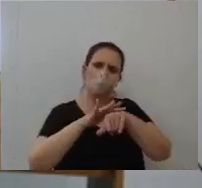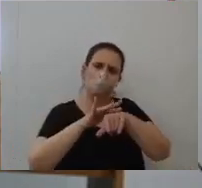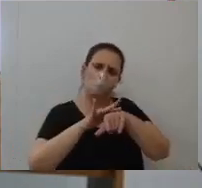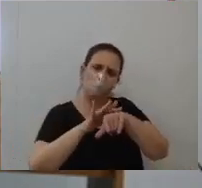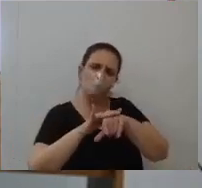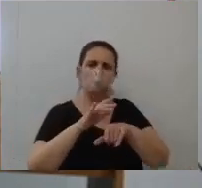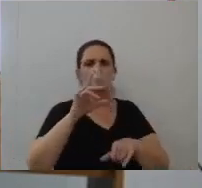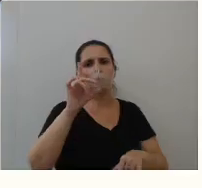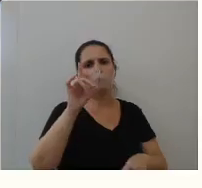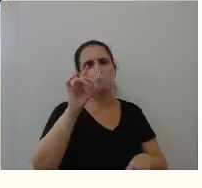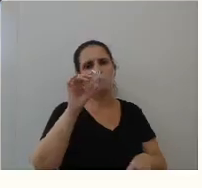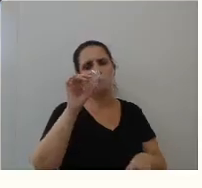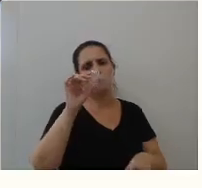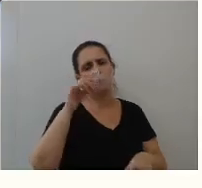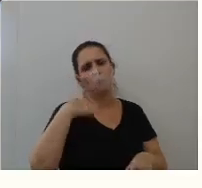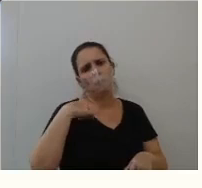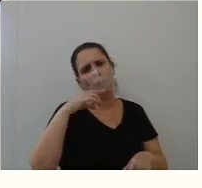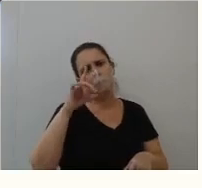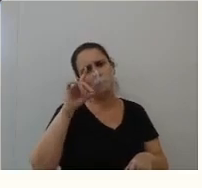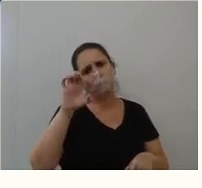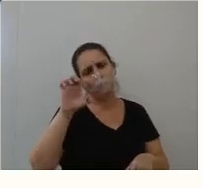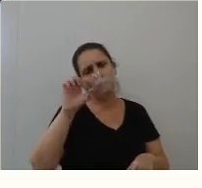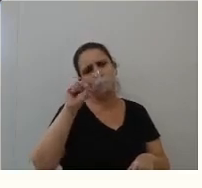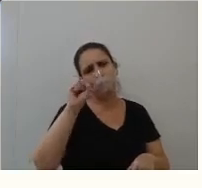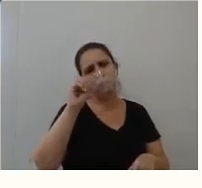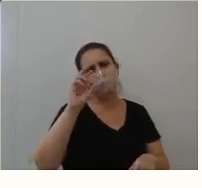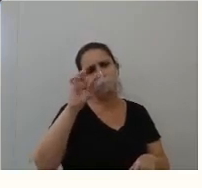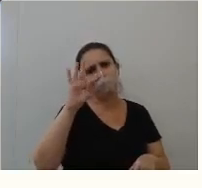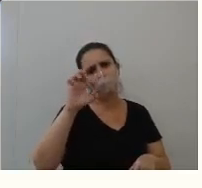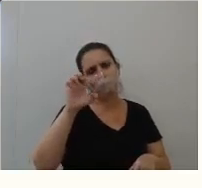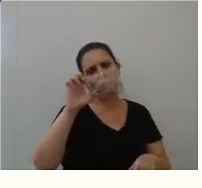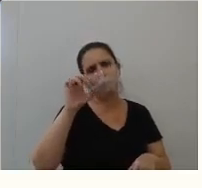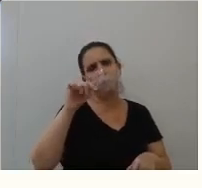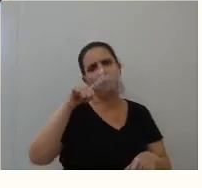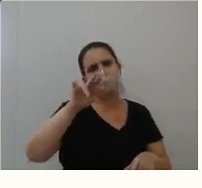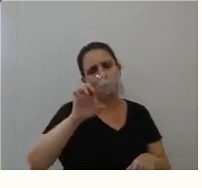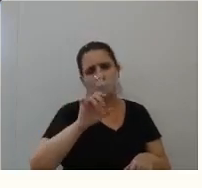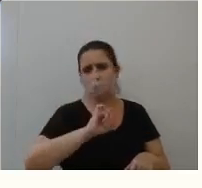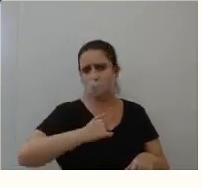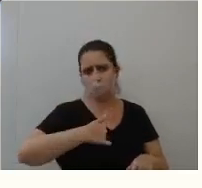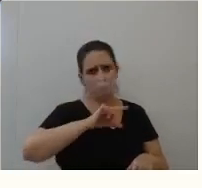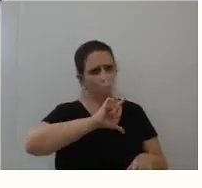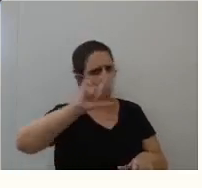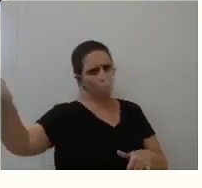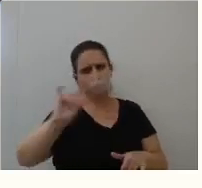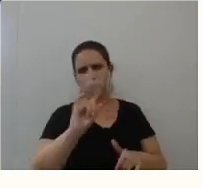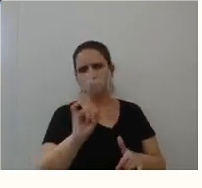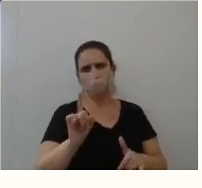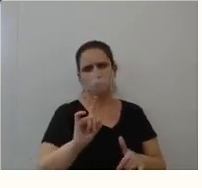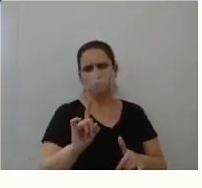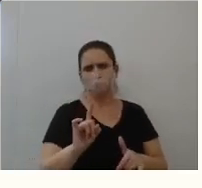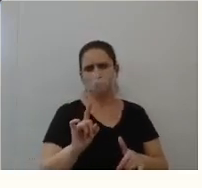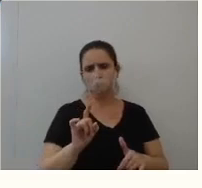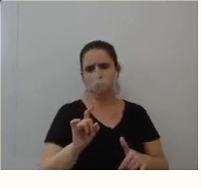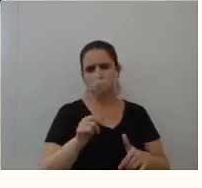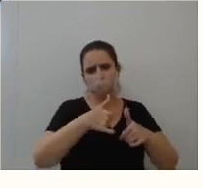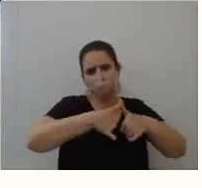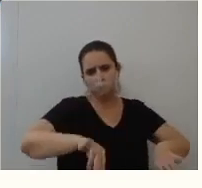modo que, não saí. Perceba, a consequência de estar doente é não